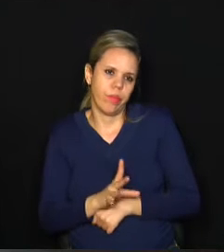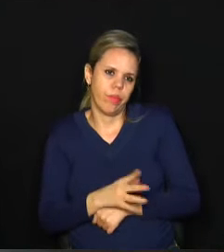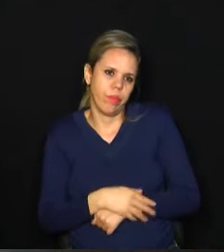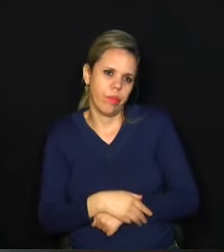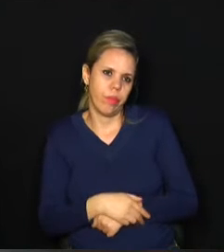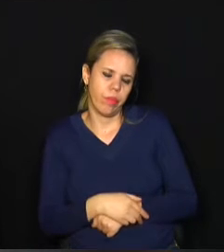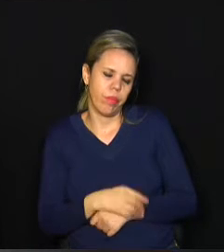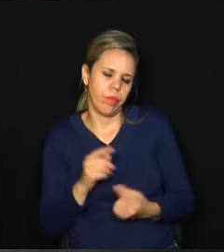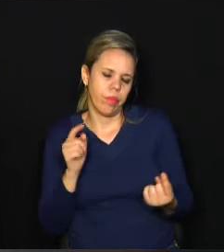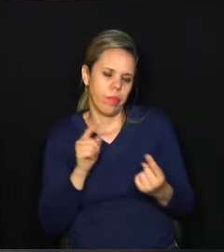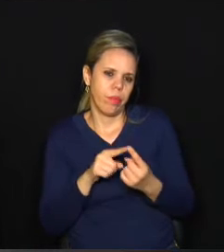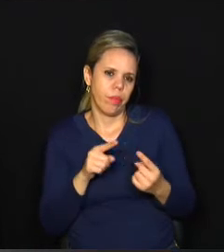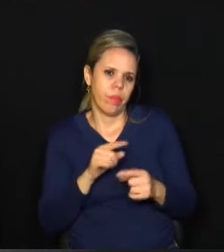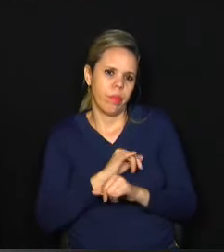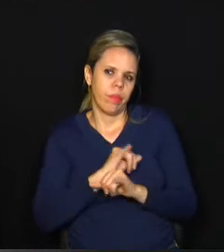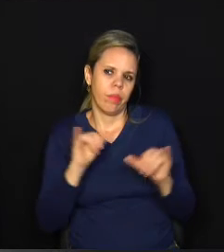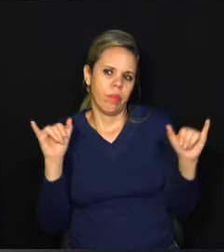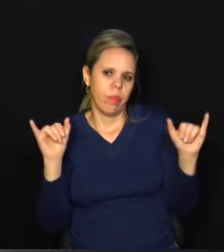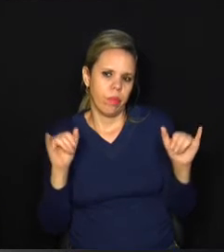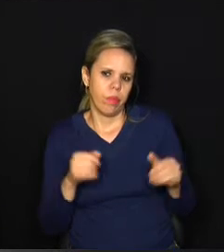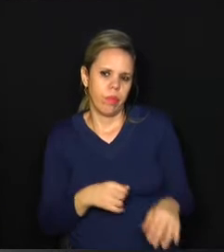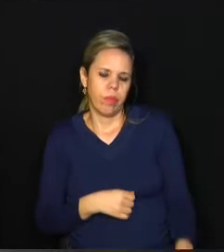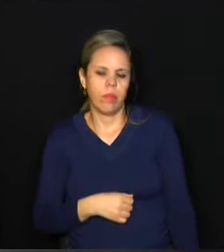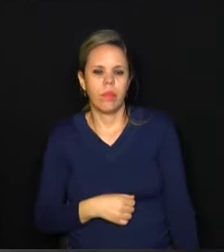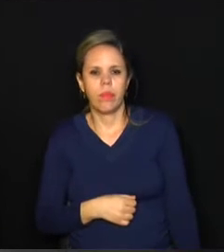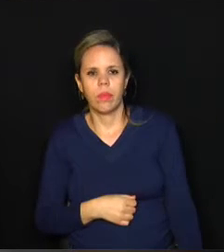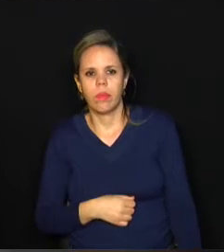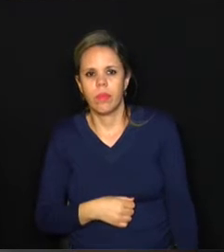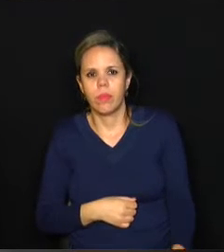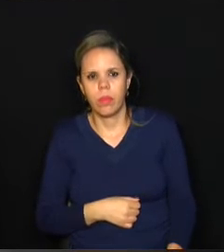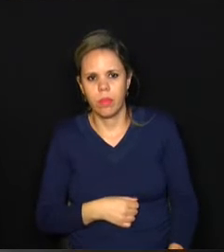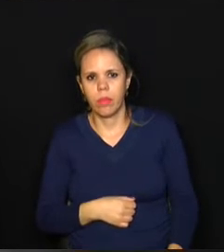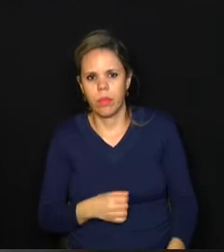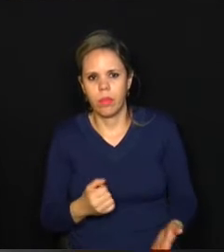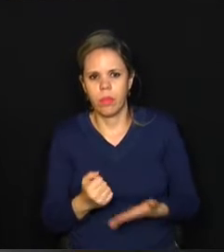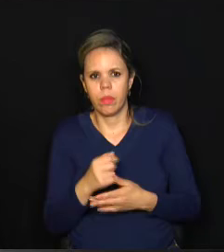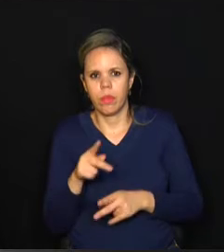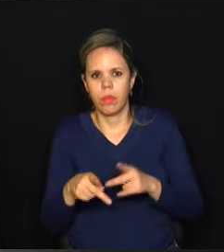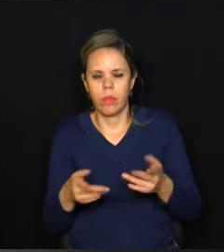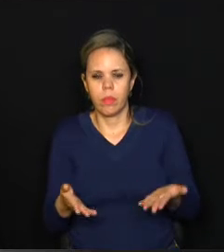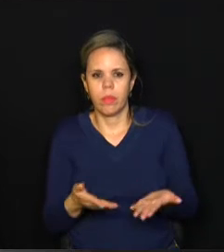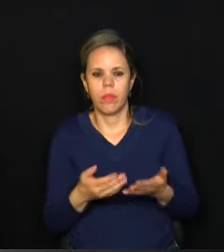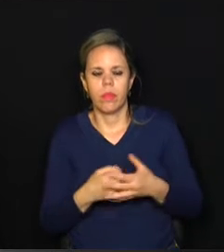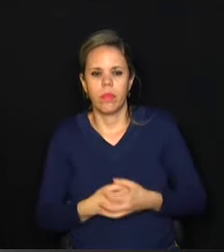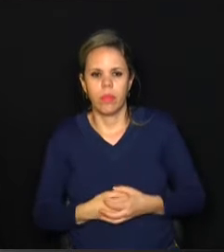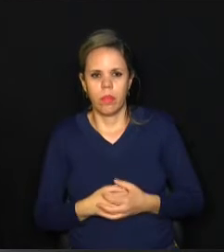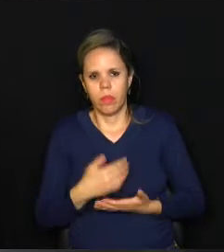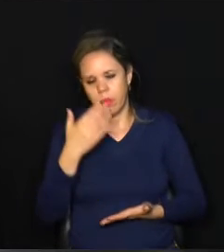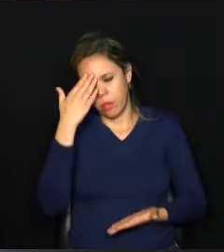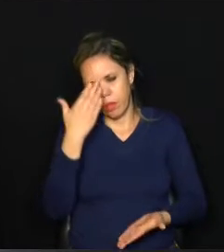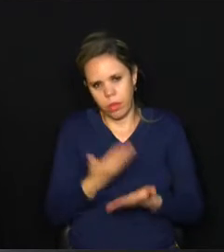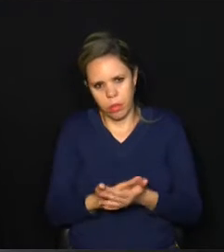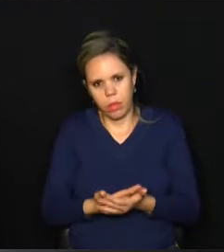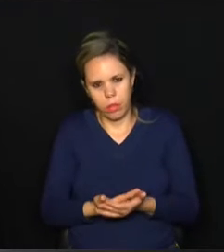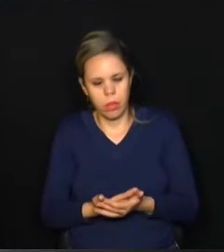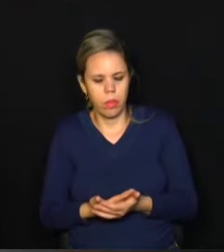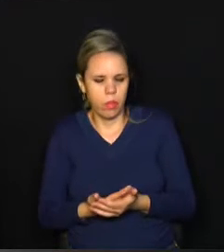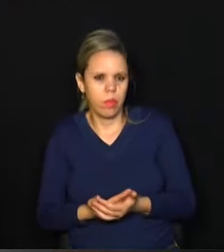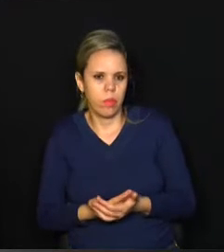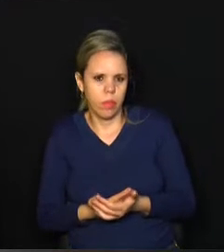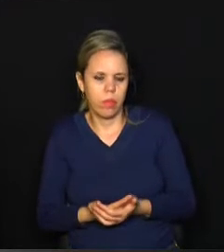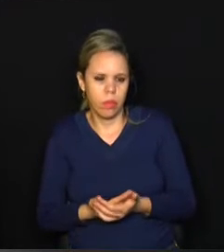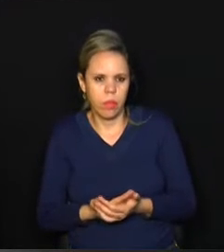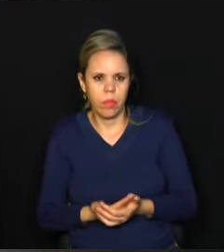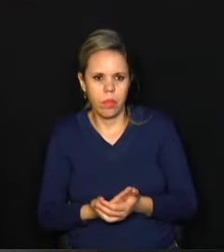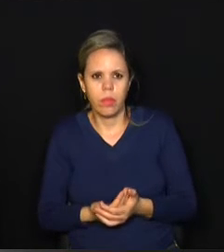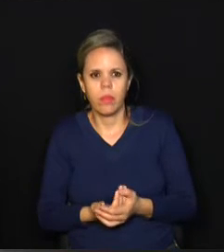nosso objetivo com essa campanha é induzir as pessoas a acreditar que naquilo que elas